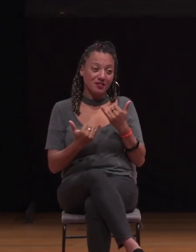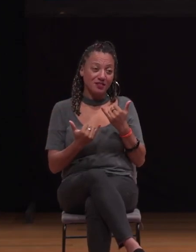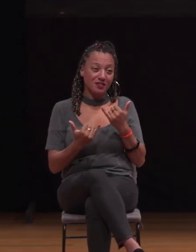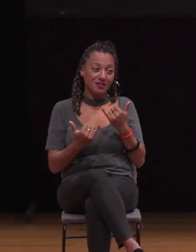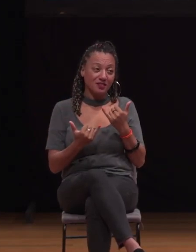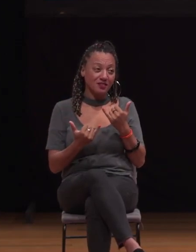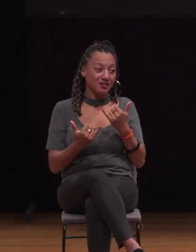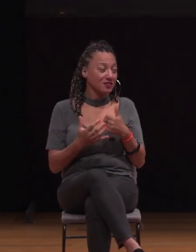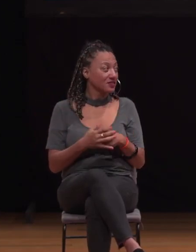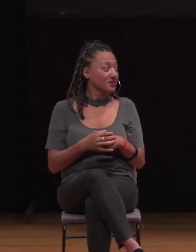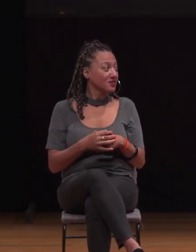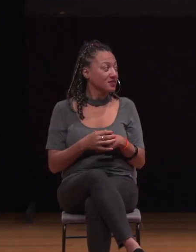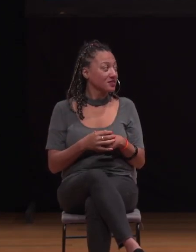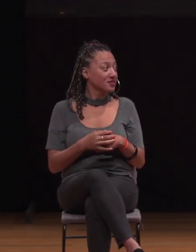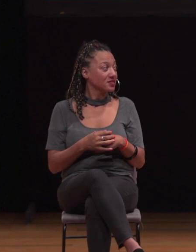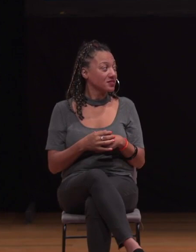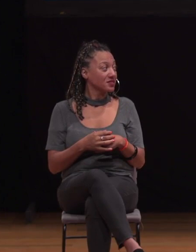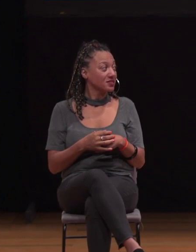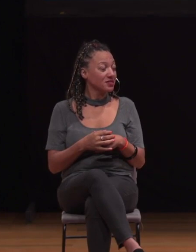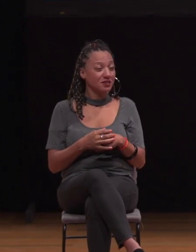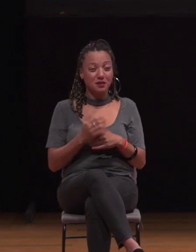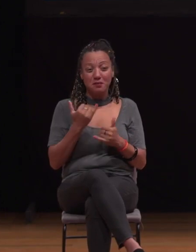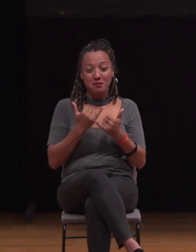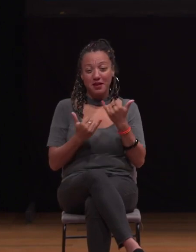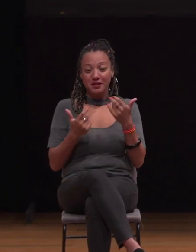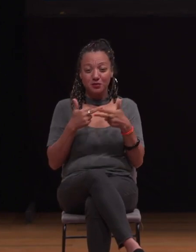fumei 30, sabe? Assim, mas não é isso.